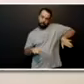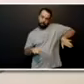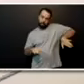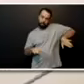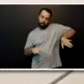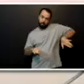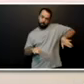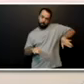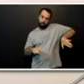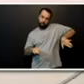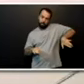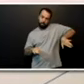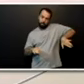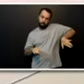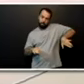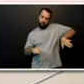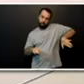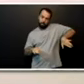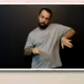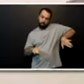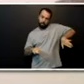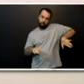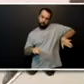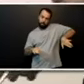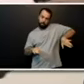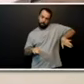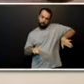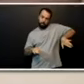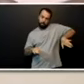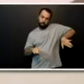pela reta numérica. Vamos voltar aqui.